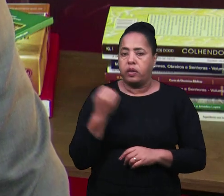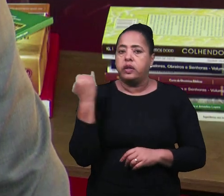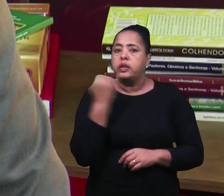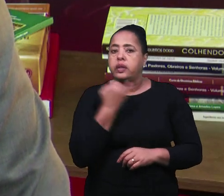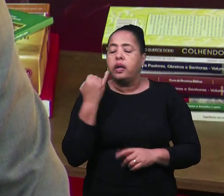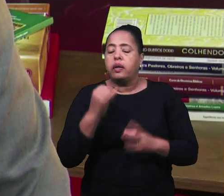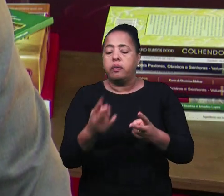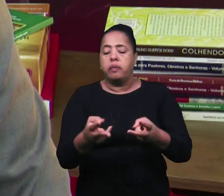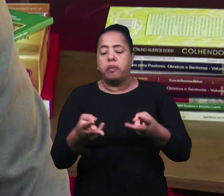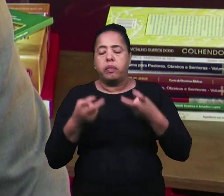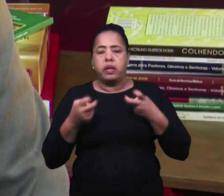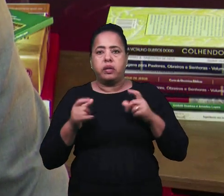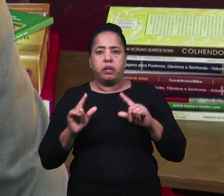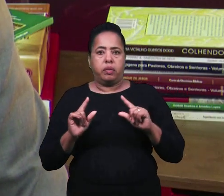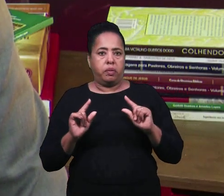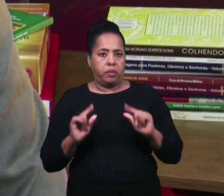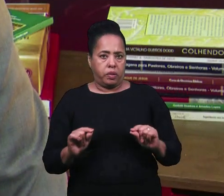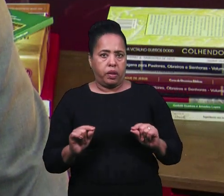vamos perceber ali,